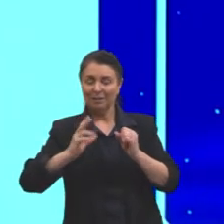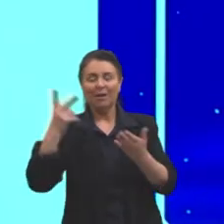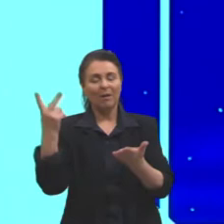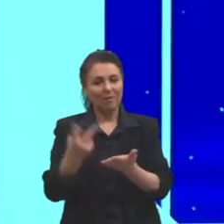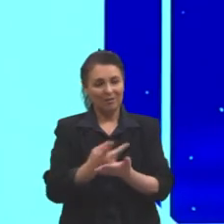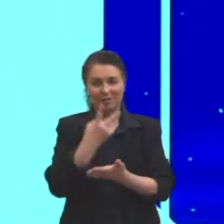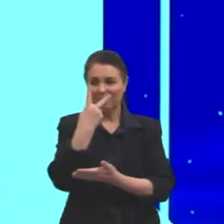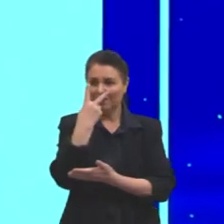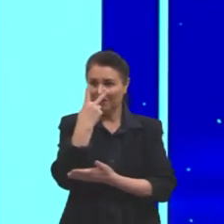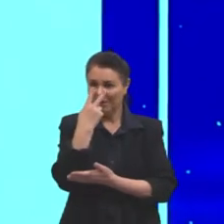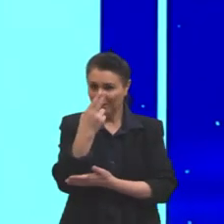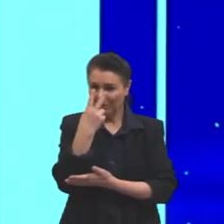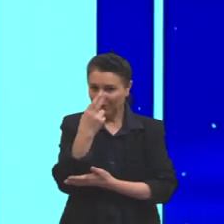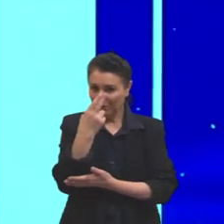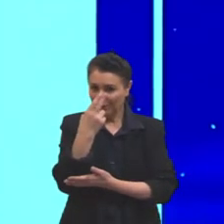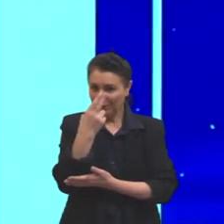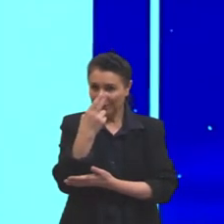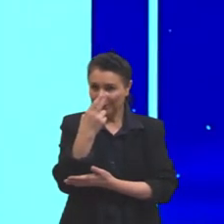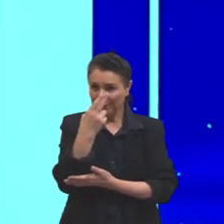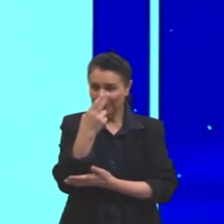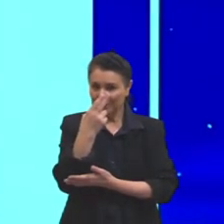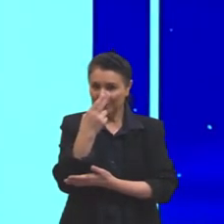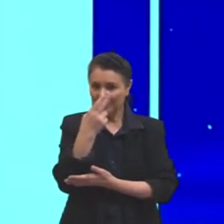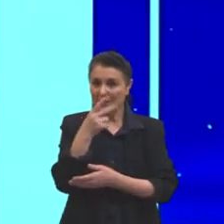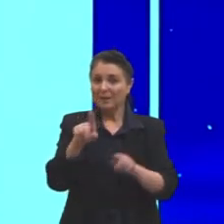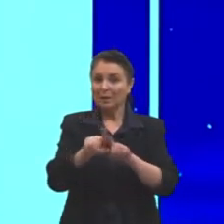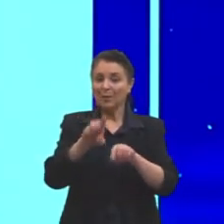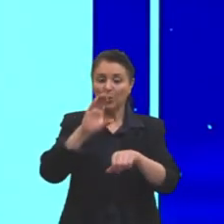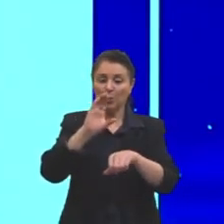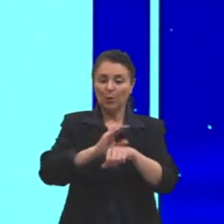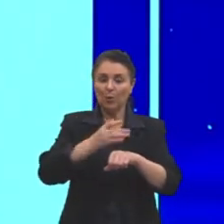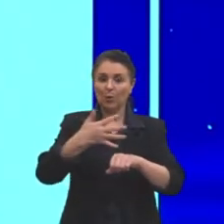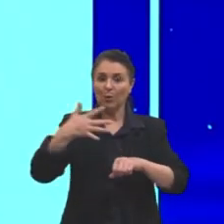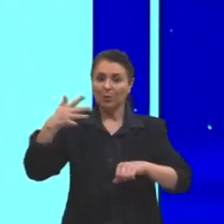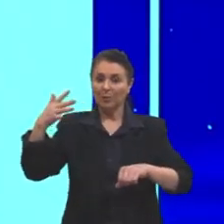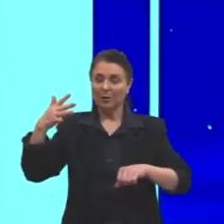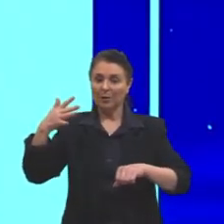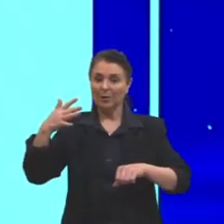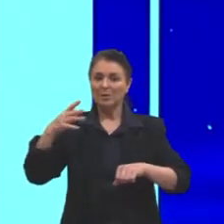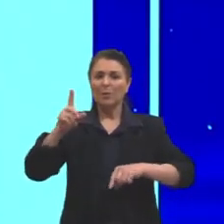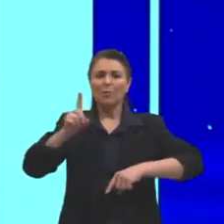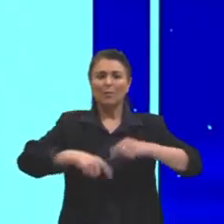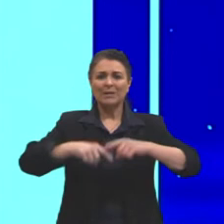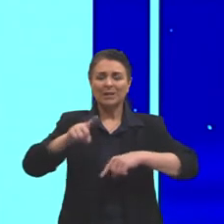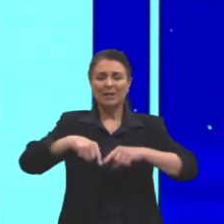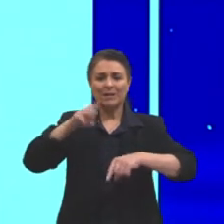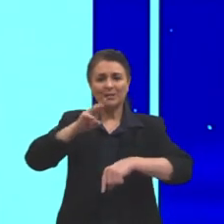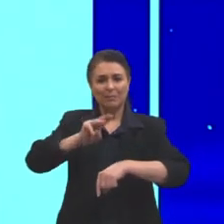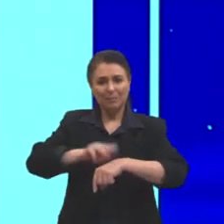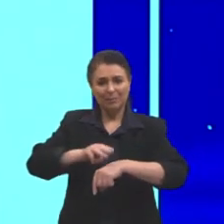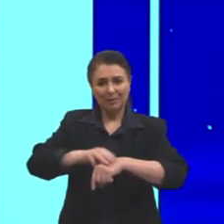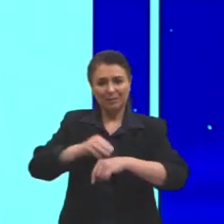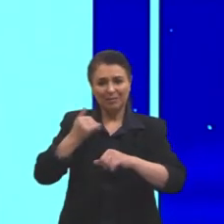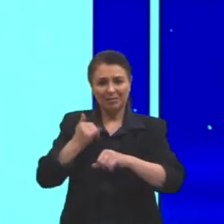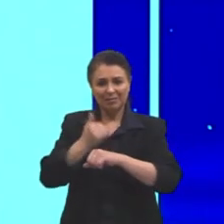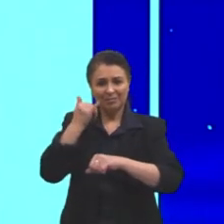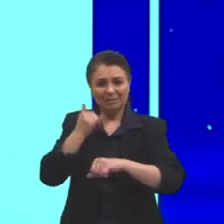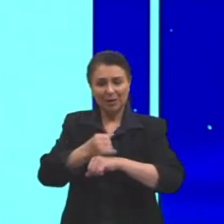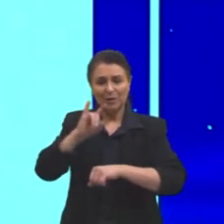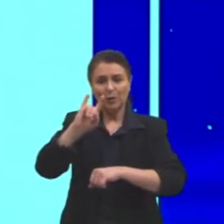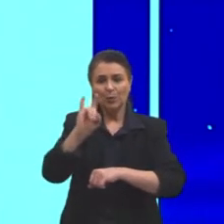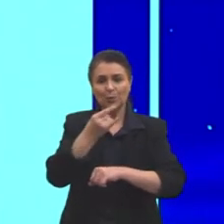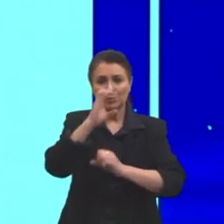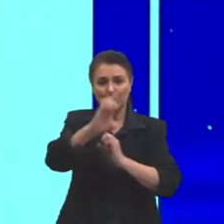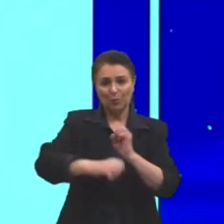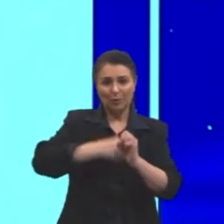coisa com o nosso cobre né materiais metálicos lembrando Então a gente tem um último elétron na